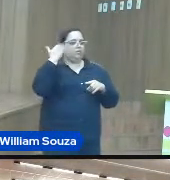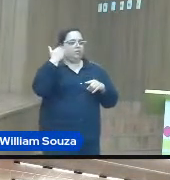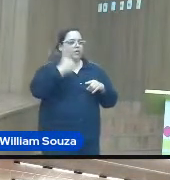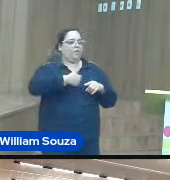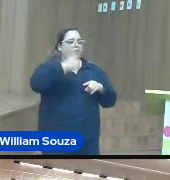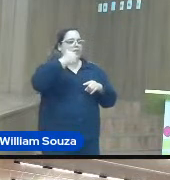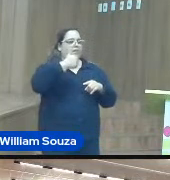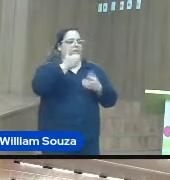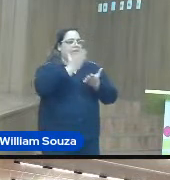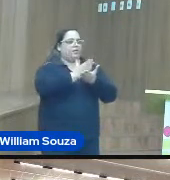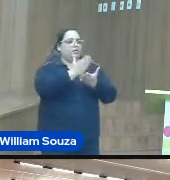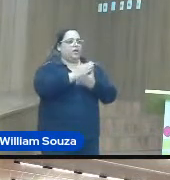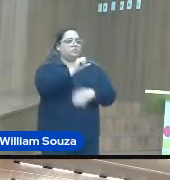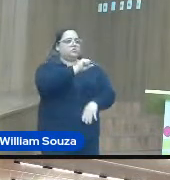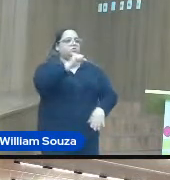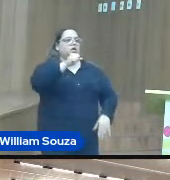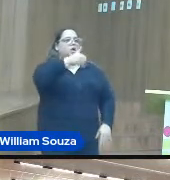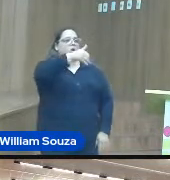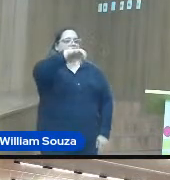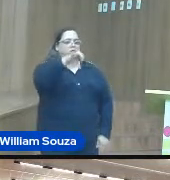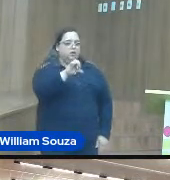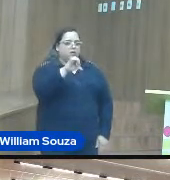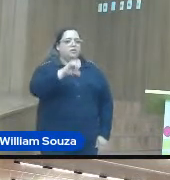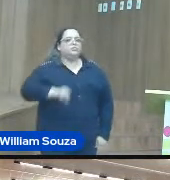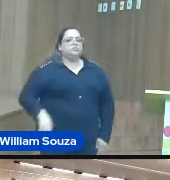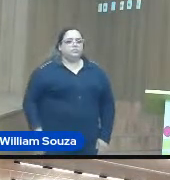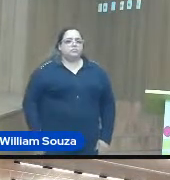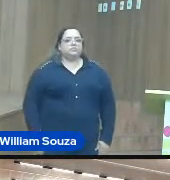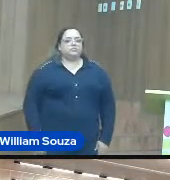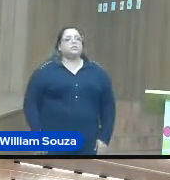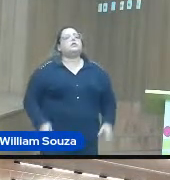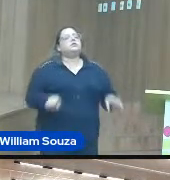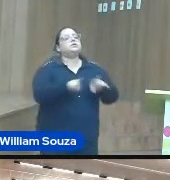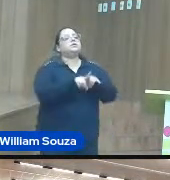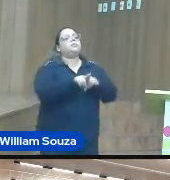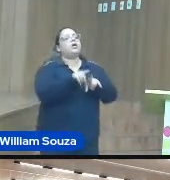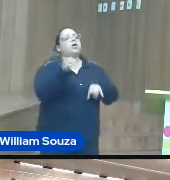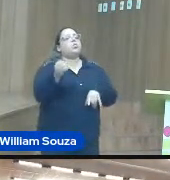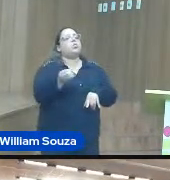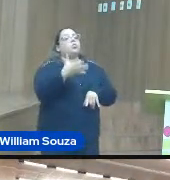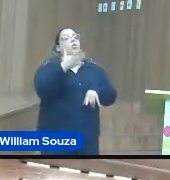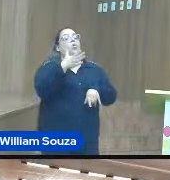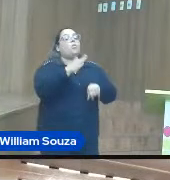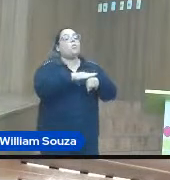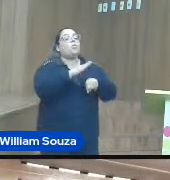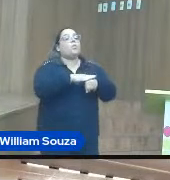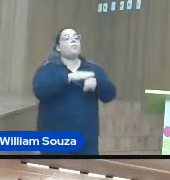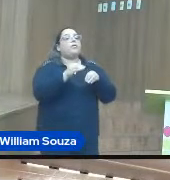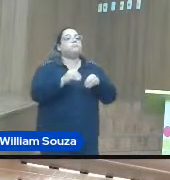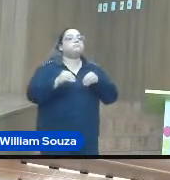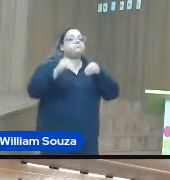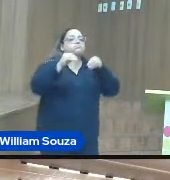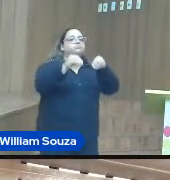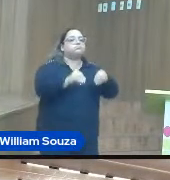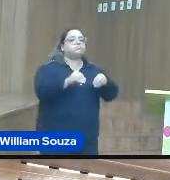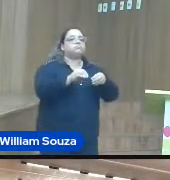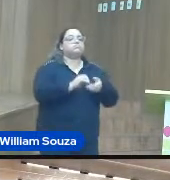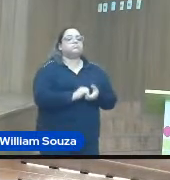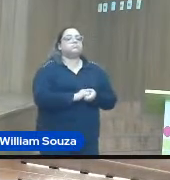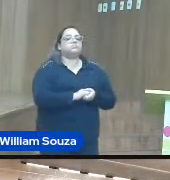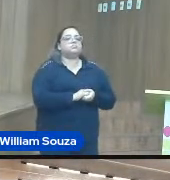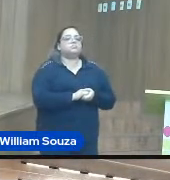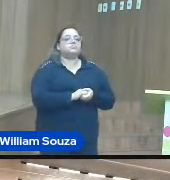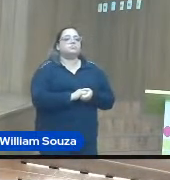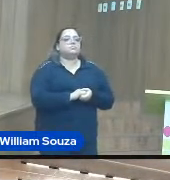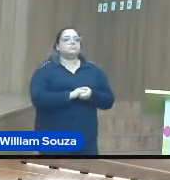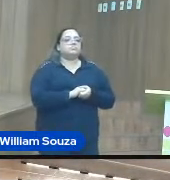século XIX, e aí a esse novo momento que então se colocava. Bom, do